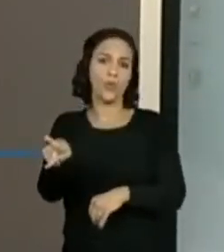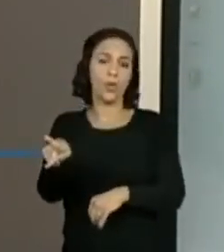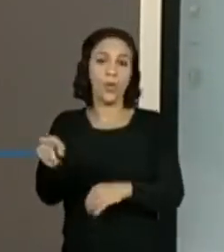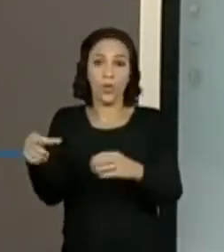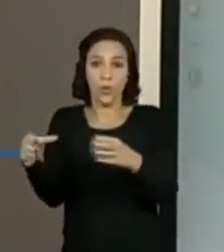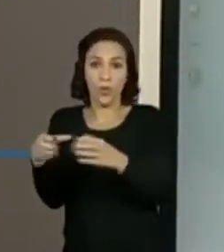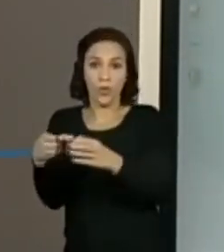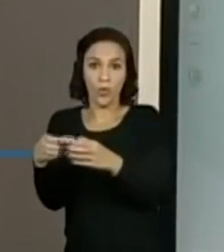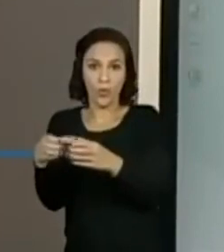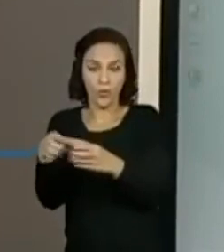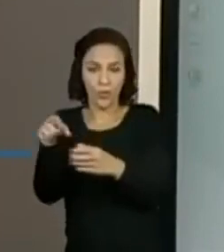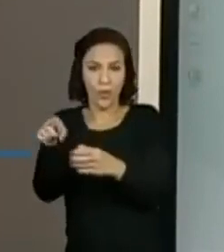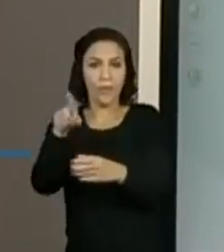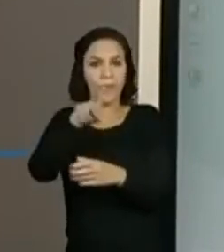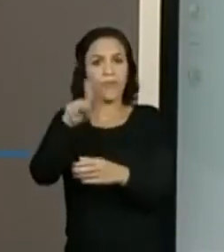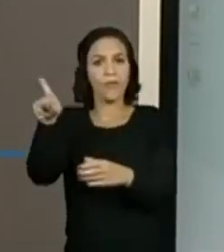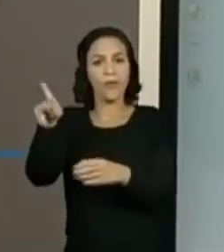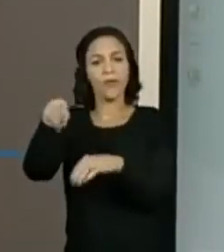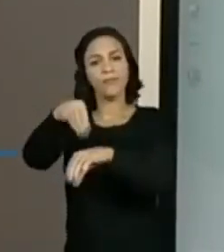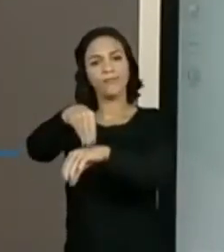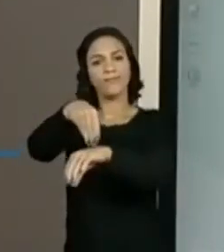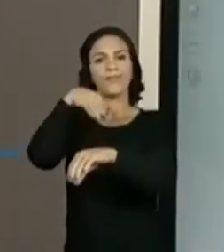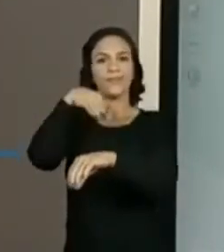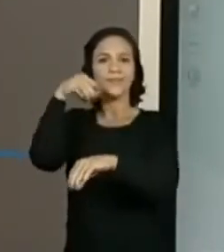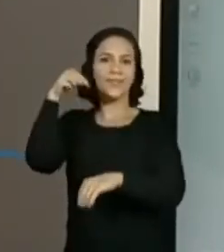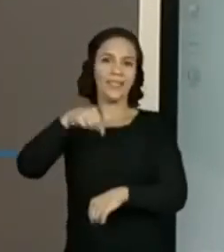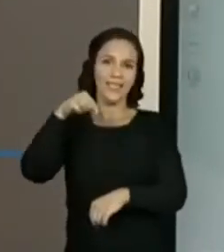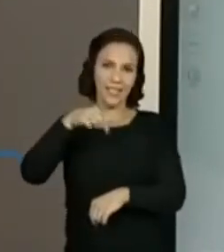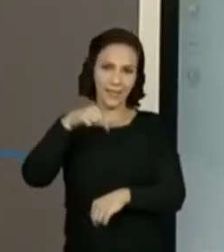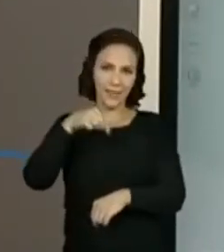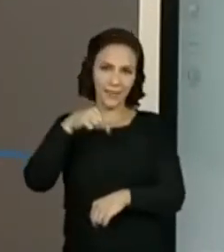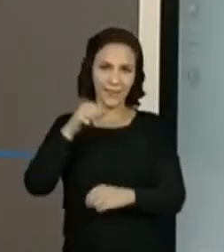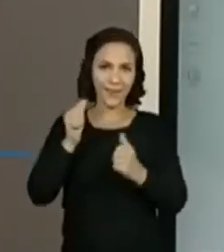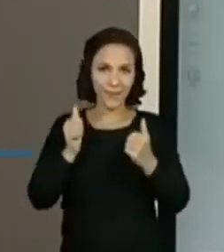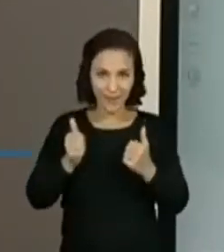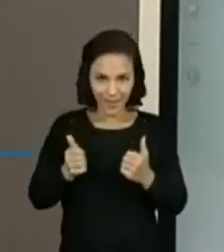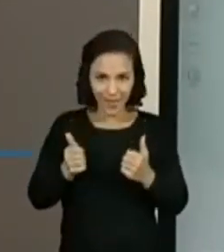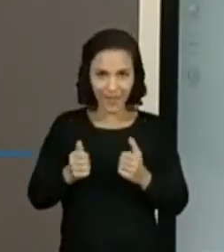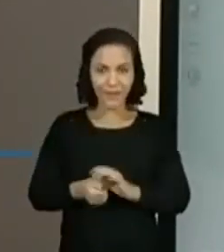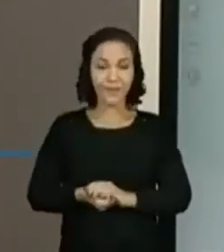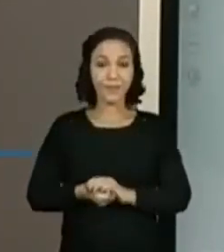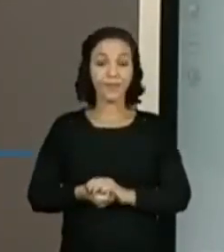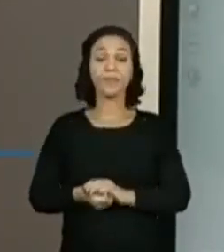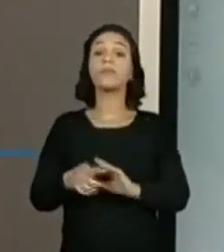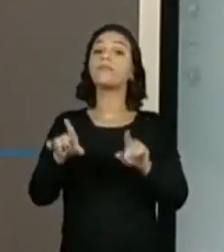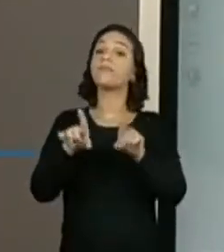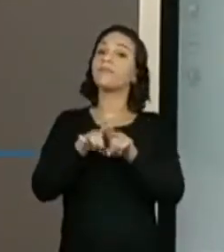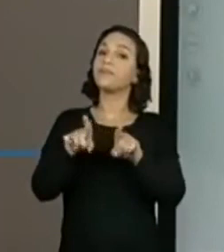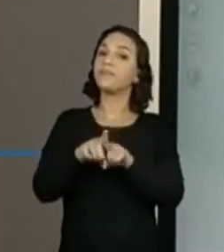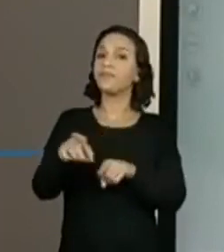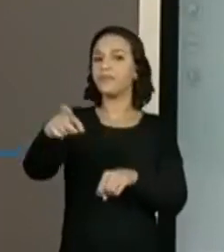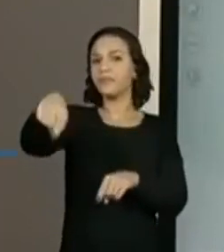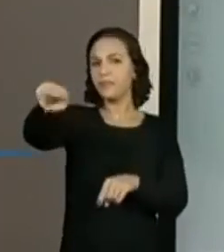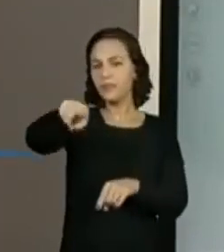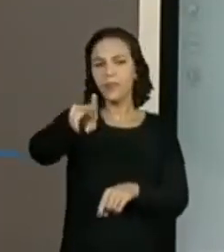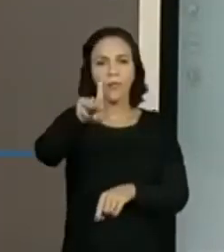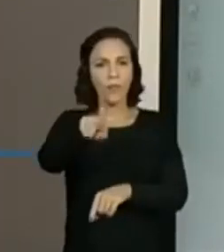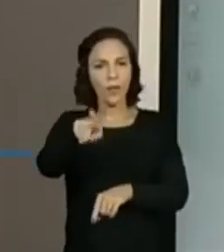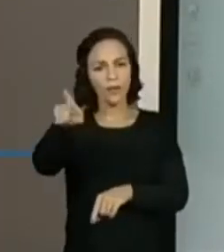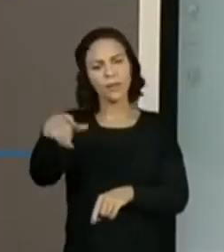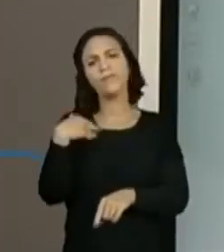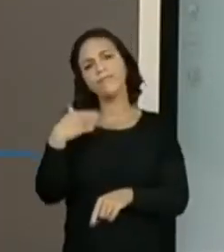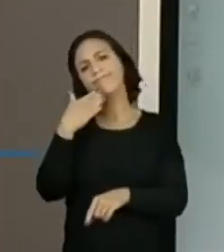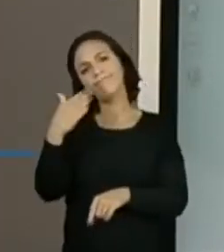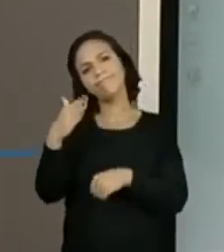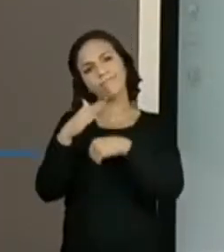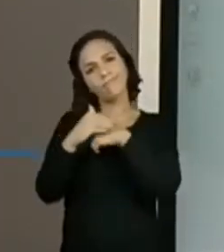os seus professores, e eles vão transmitir aqui para nós através do chat. E é importante para vocês também, professores, nós pedimos a